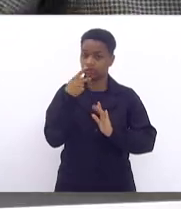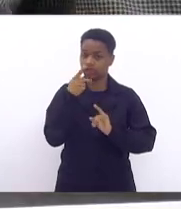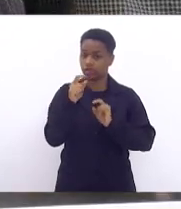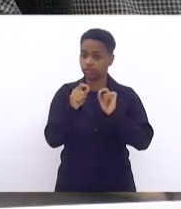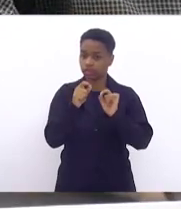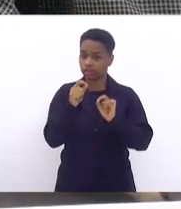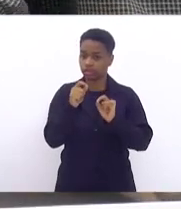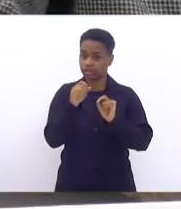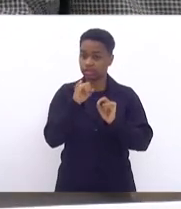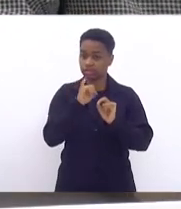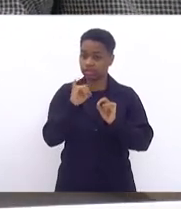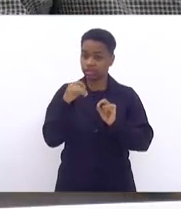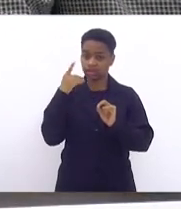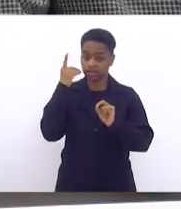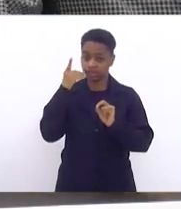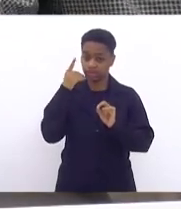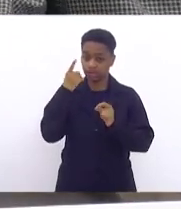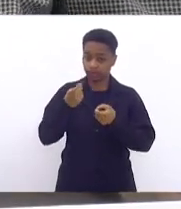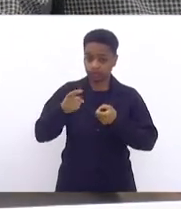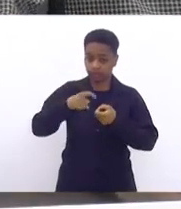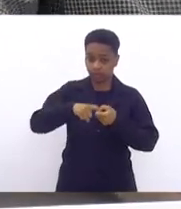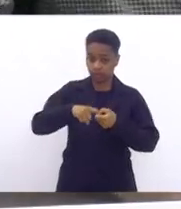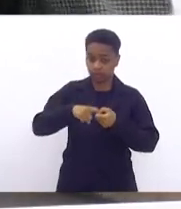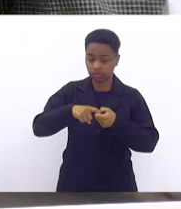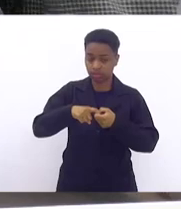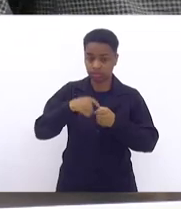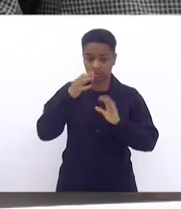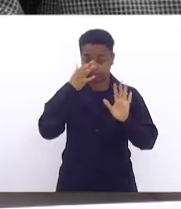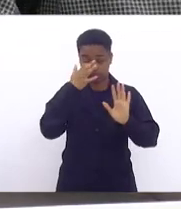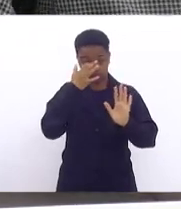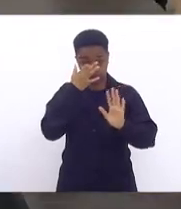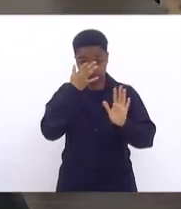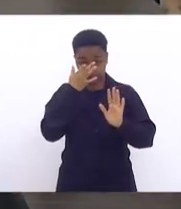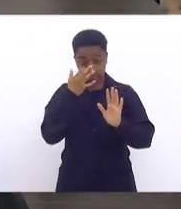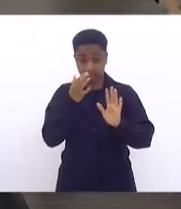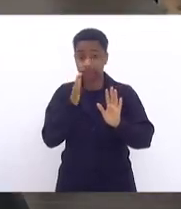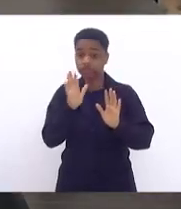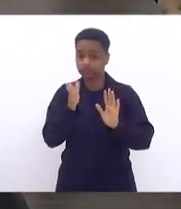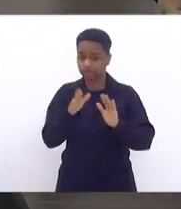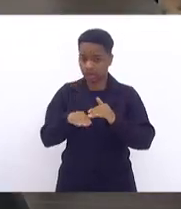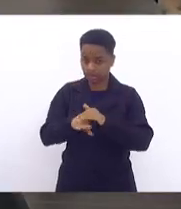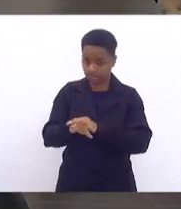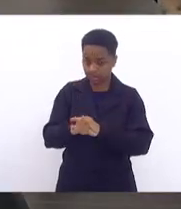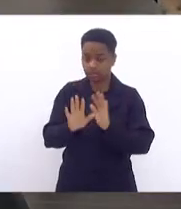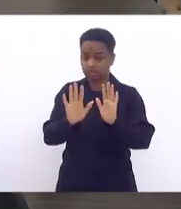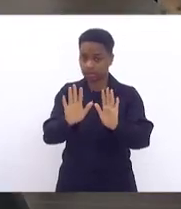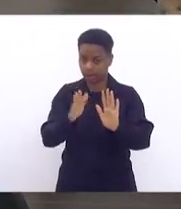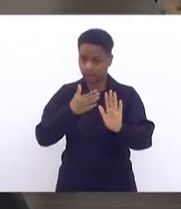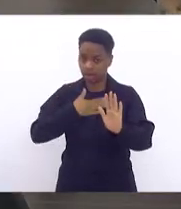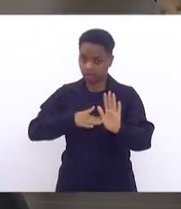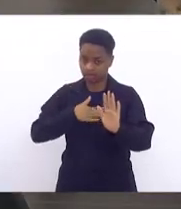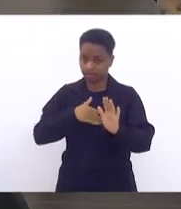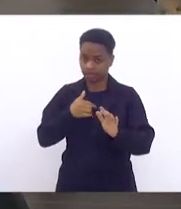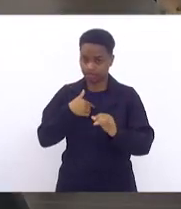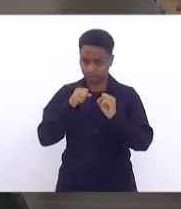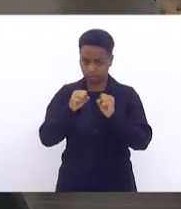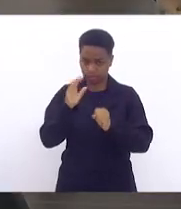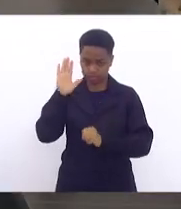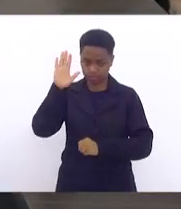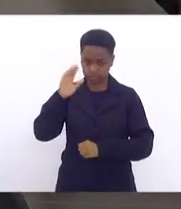deputado reeleito, não, os projetos... Mas a questão não é nem essa. Não a questão não é essa. Que ele tinha sido anexado. É, o senhor não me deu? Permite, presidente? Lógico, deputado Luiz